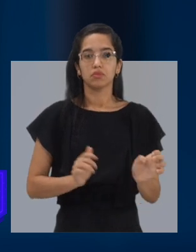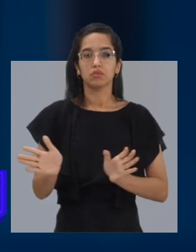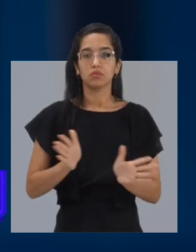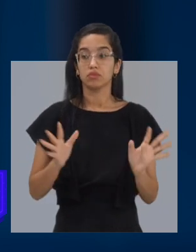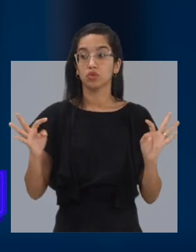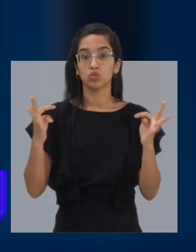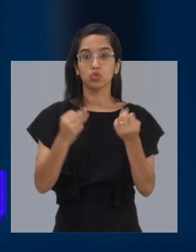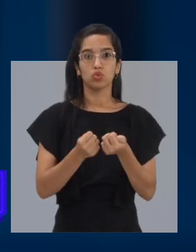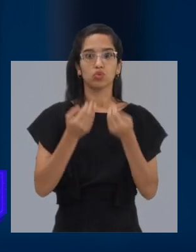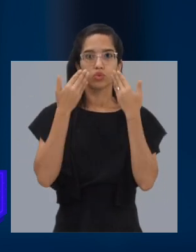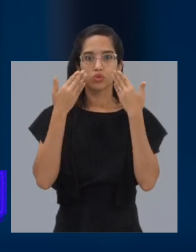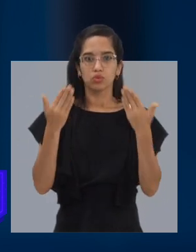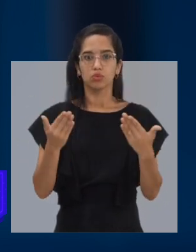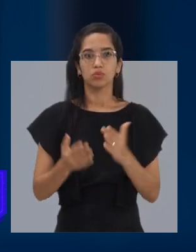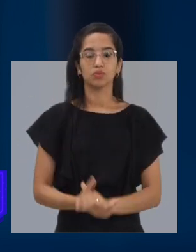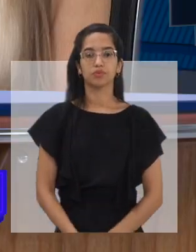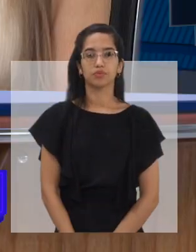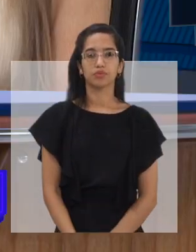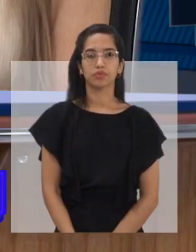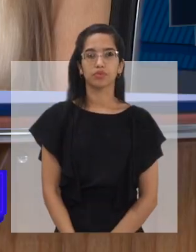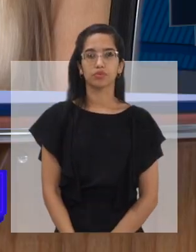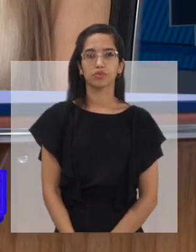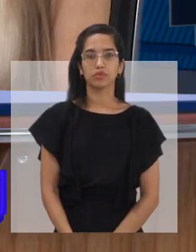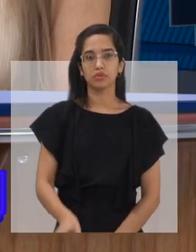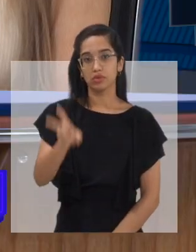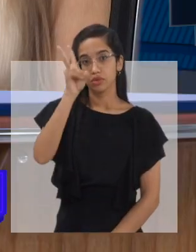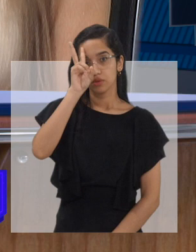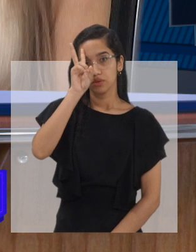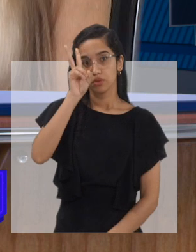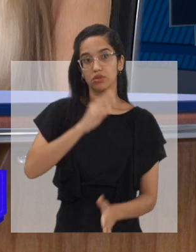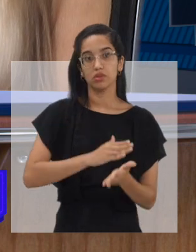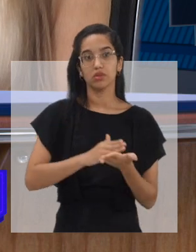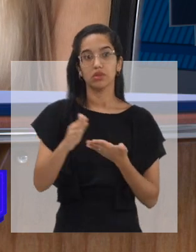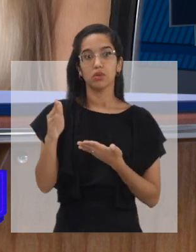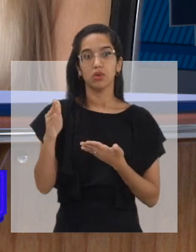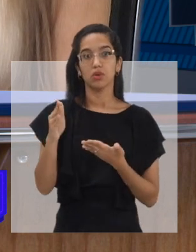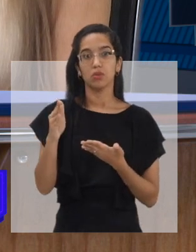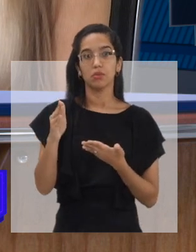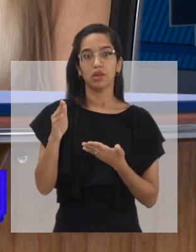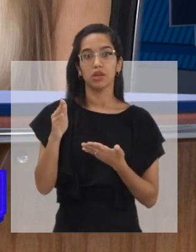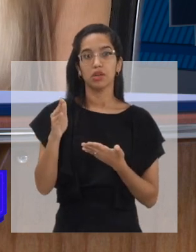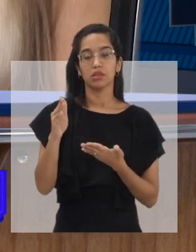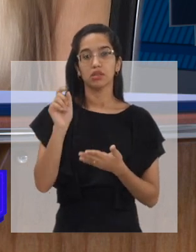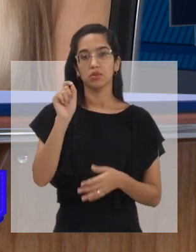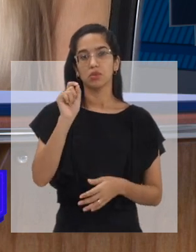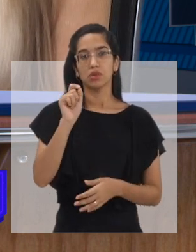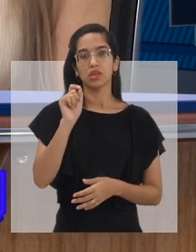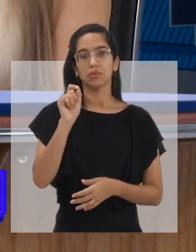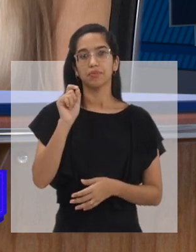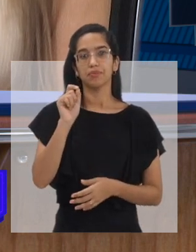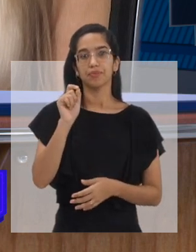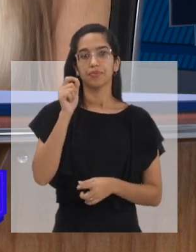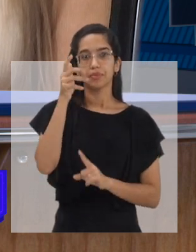sendo oferecido. Bom, a partir de segunda-feira começa um ciclo de palavras, ou de palestras, melhor dizendo,